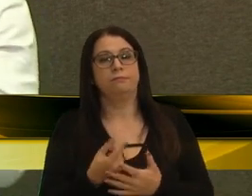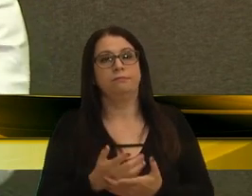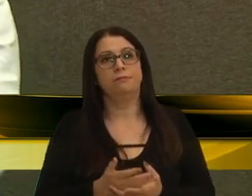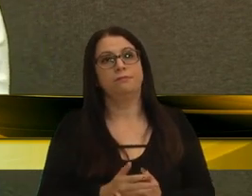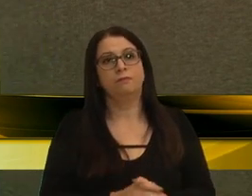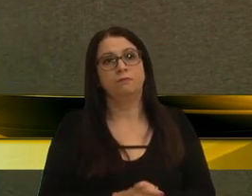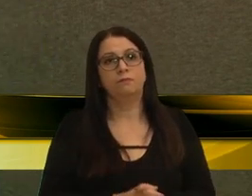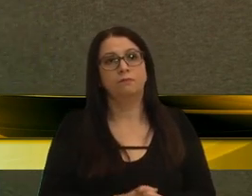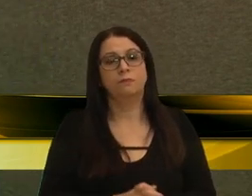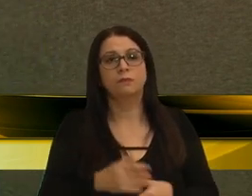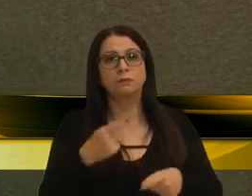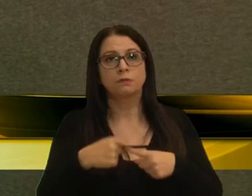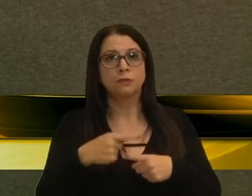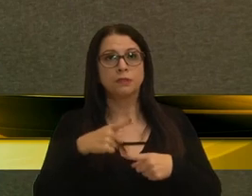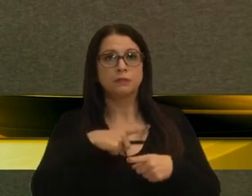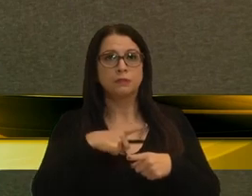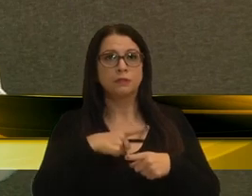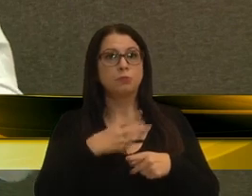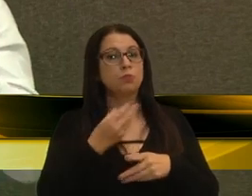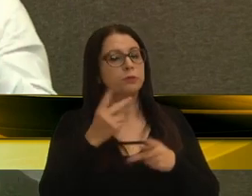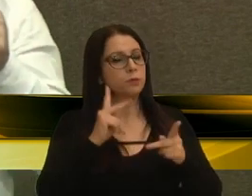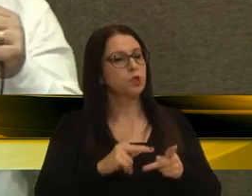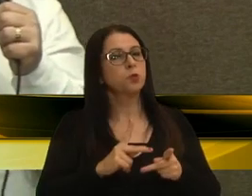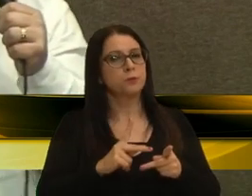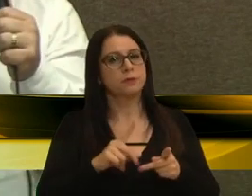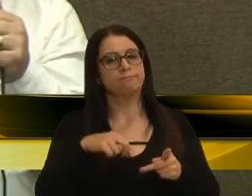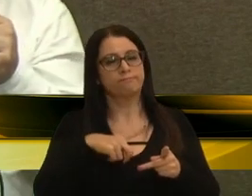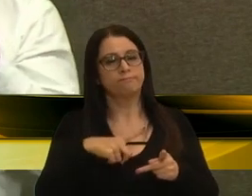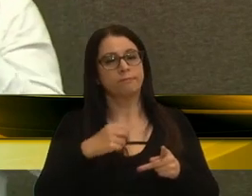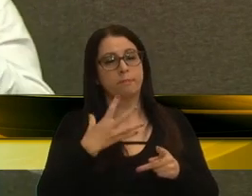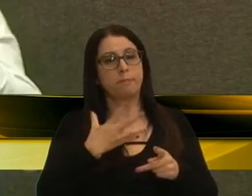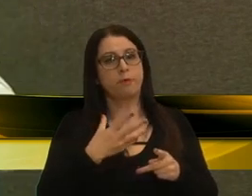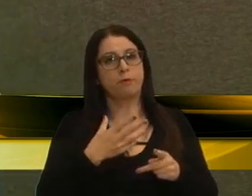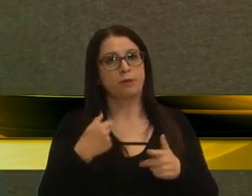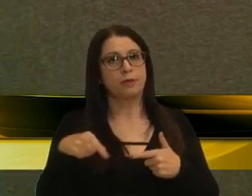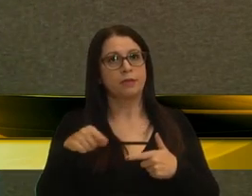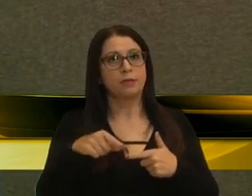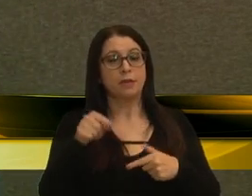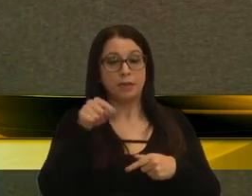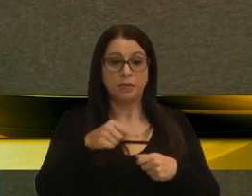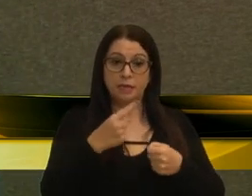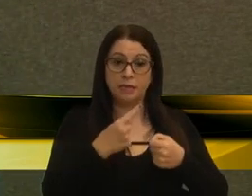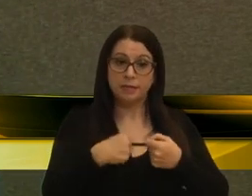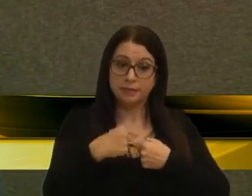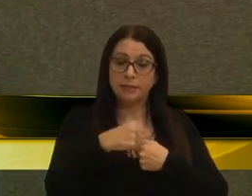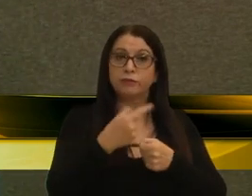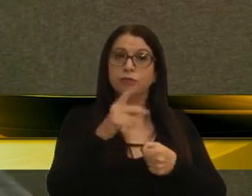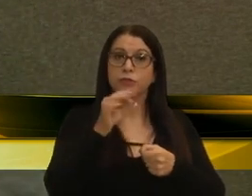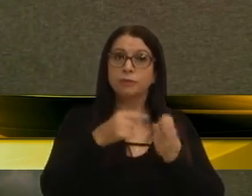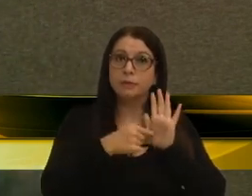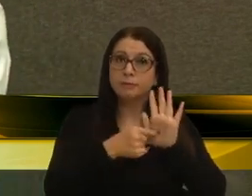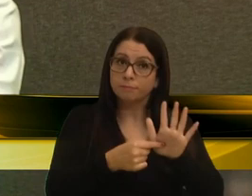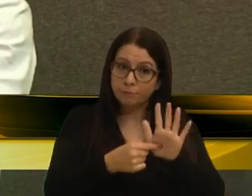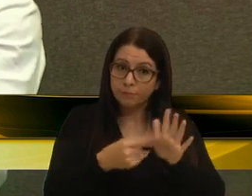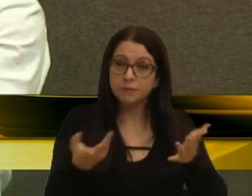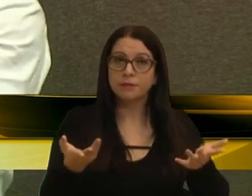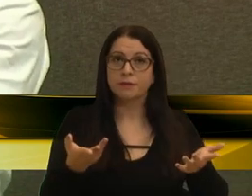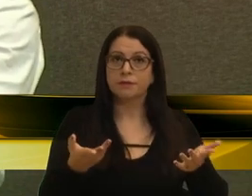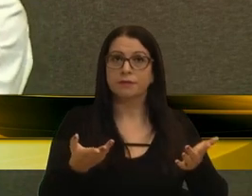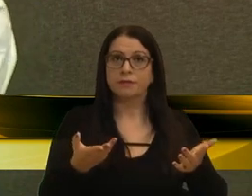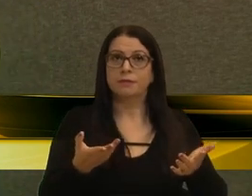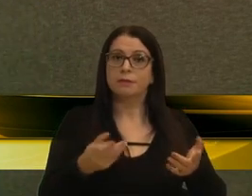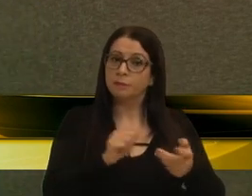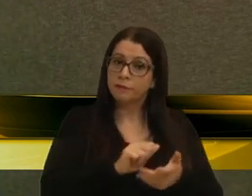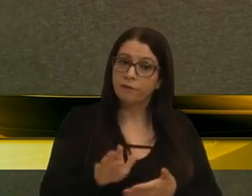porque temos grandes e esses talentos nós a prata da casa precisa ser mostrada precisa ser